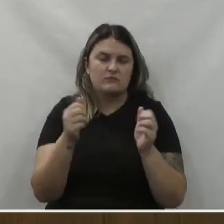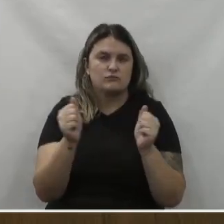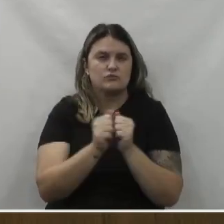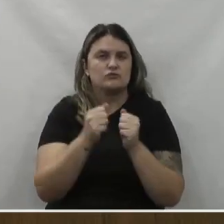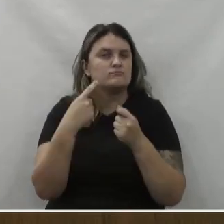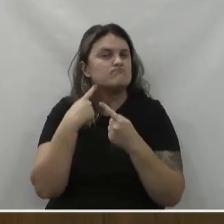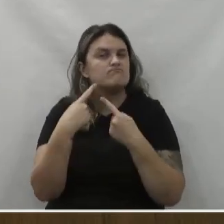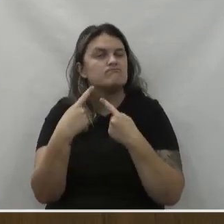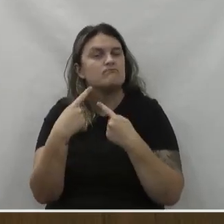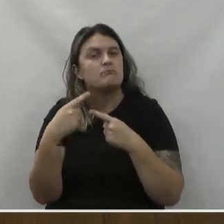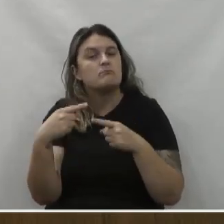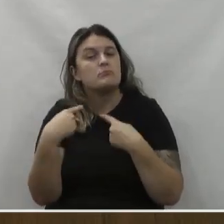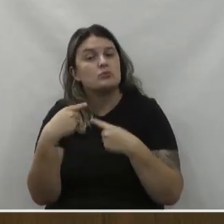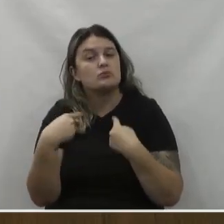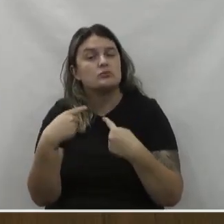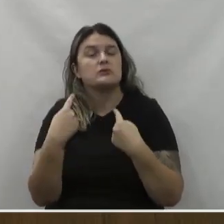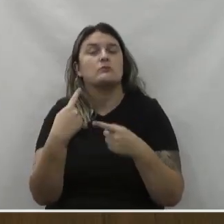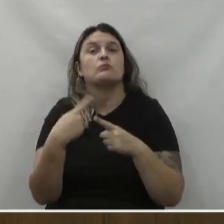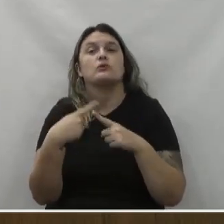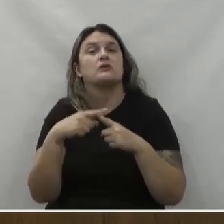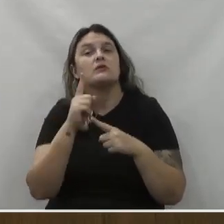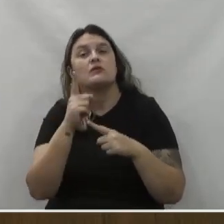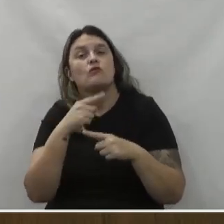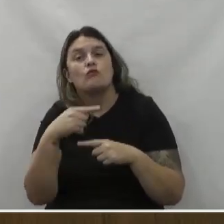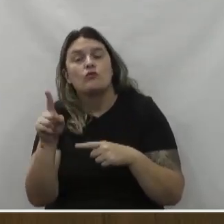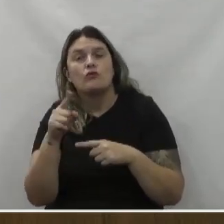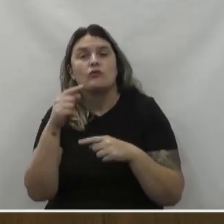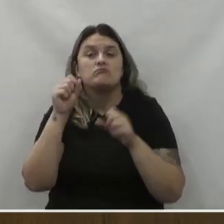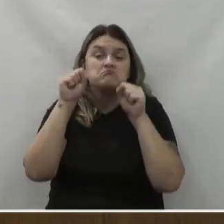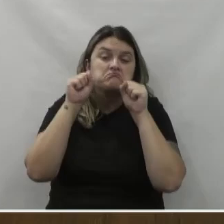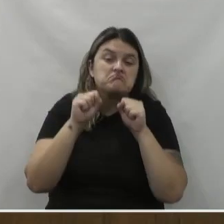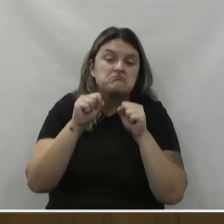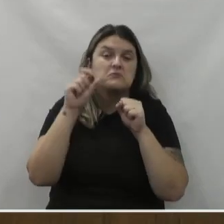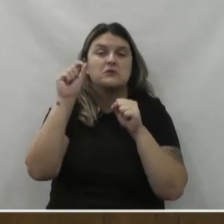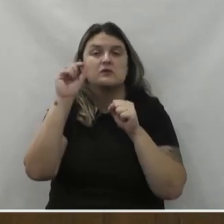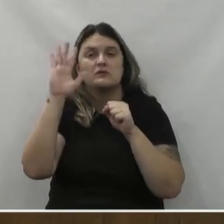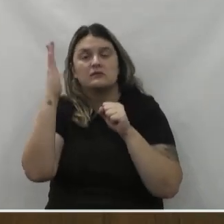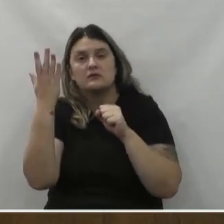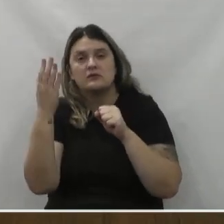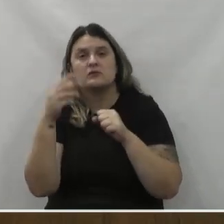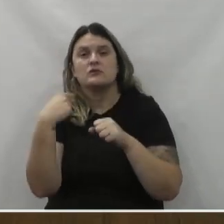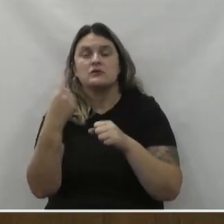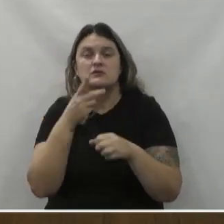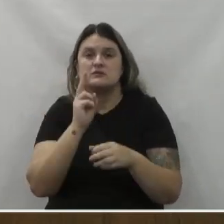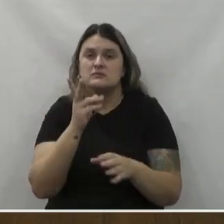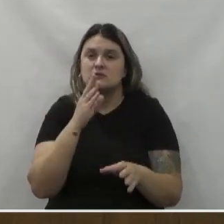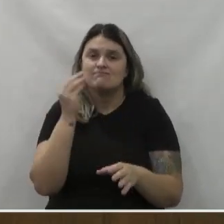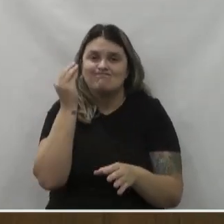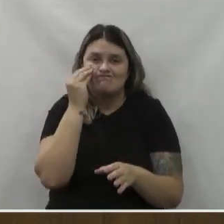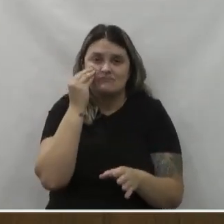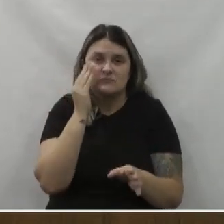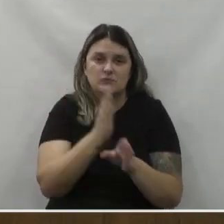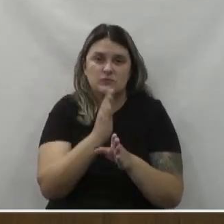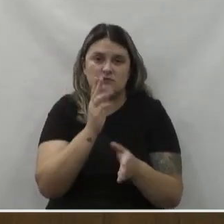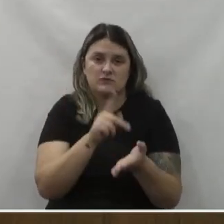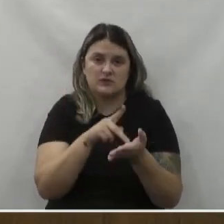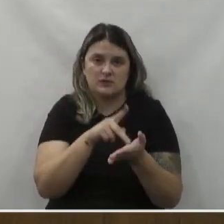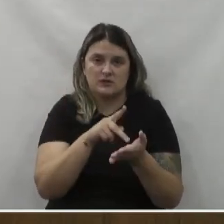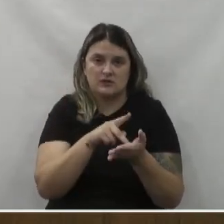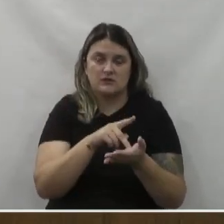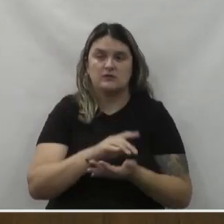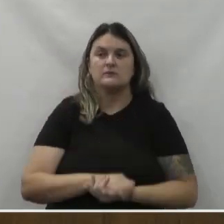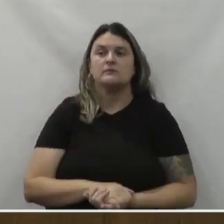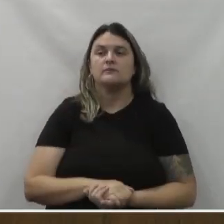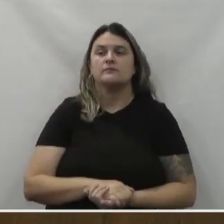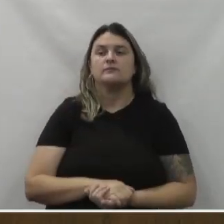né, demonstrando serviço, corremos atrás, buscamos descobrir a verdade dos fatos que vinha